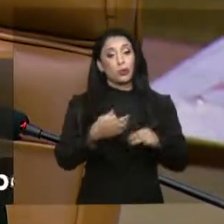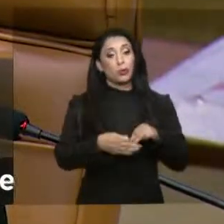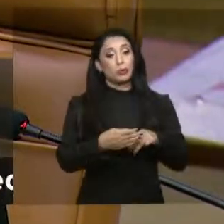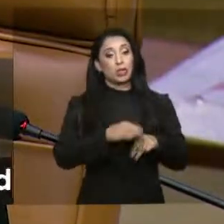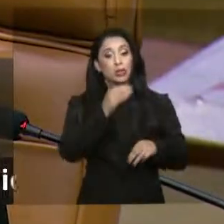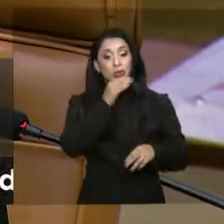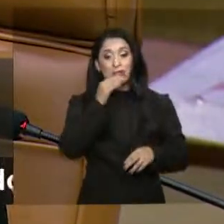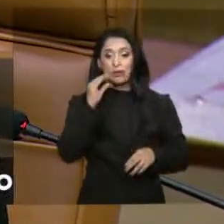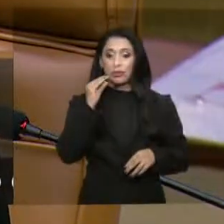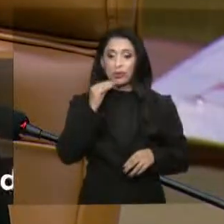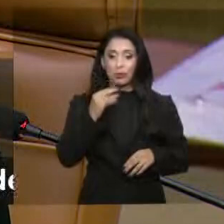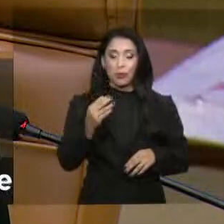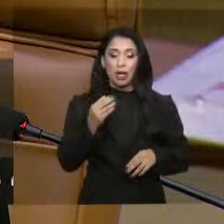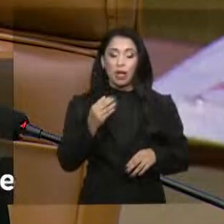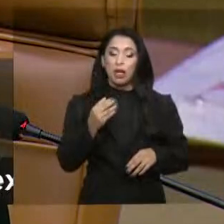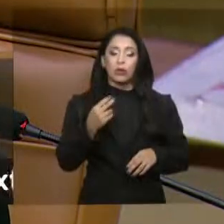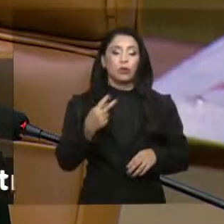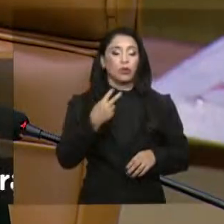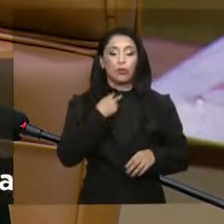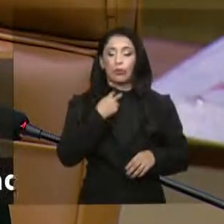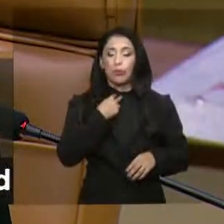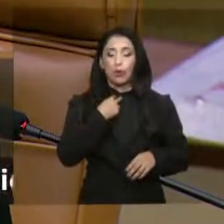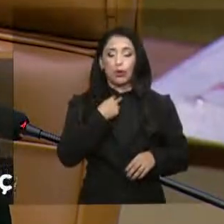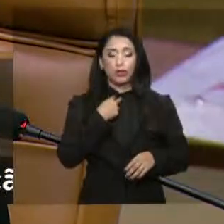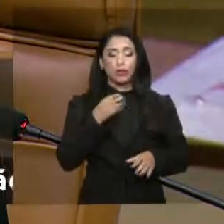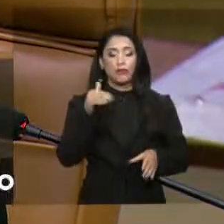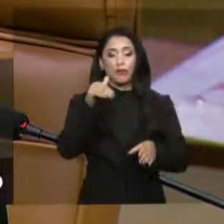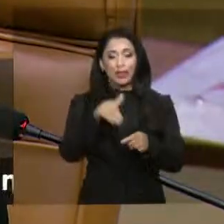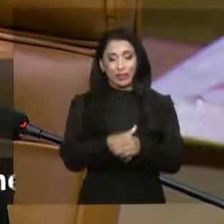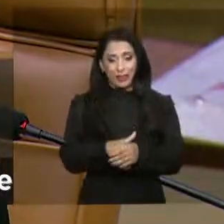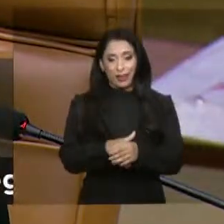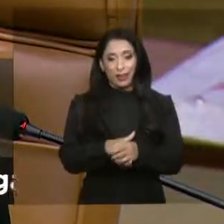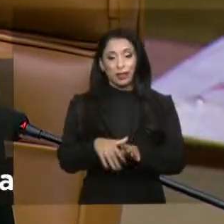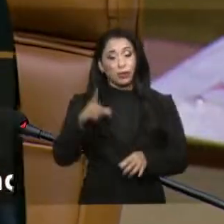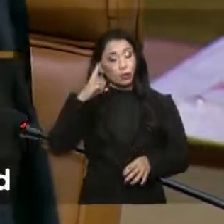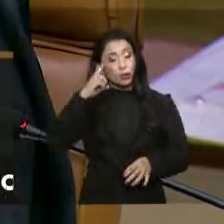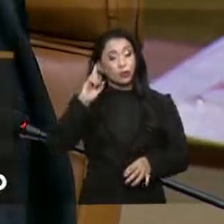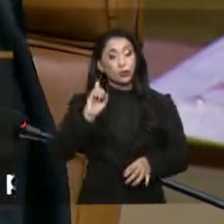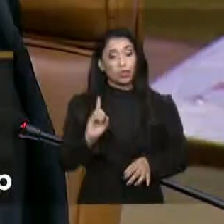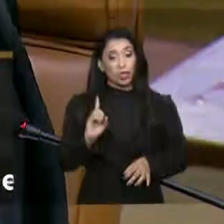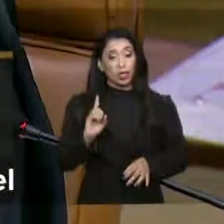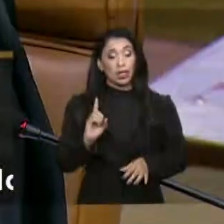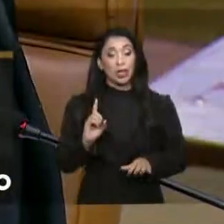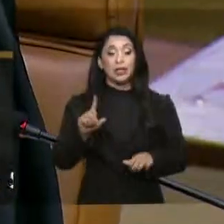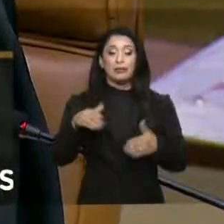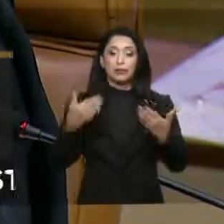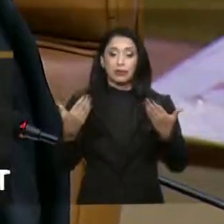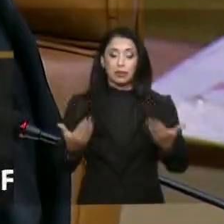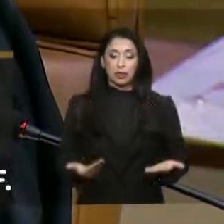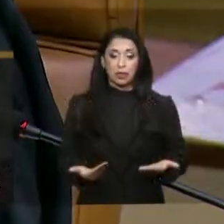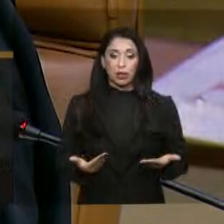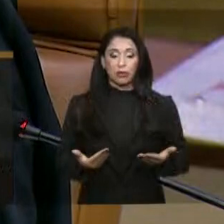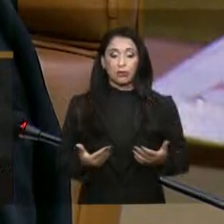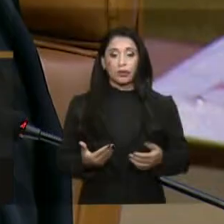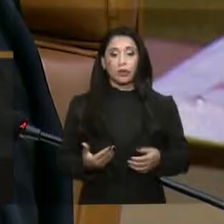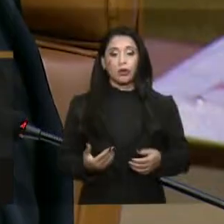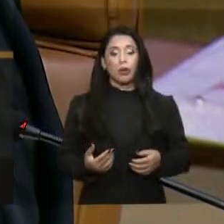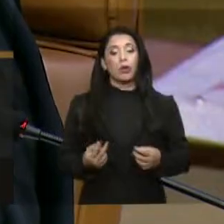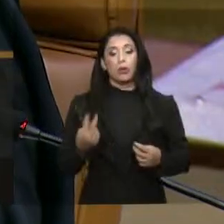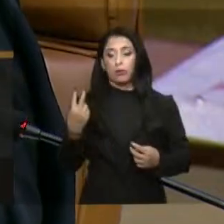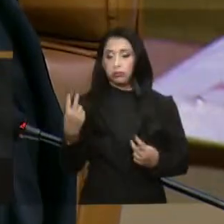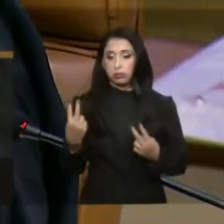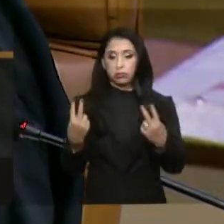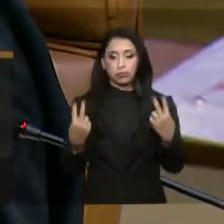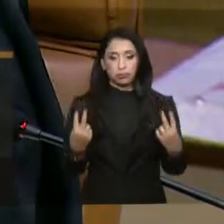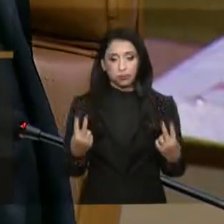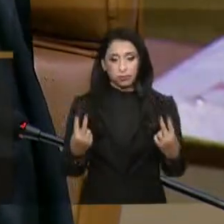Celso de Mello, não houve a possibilidade de votar e, em virtude disso, foi proclamado o